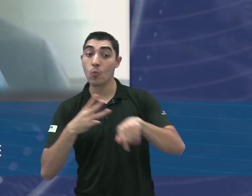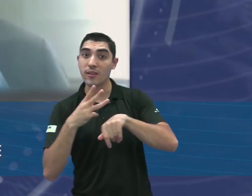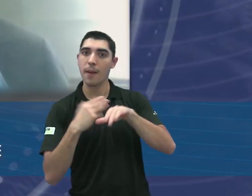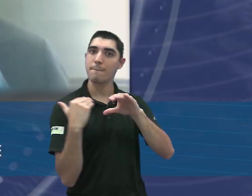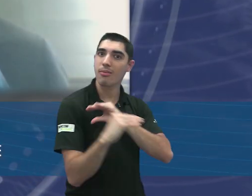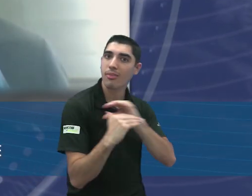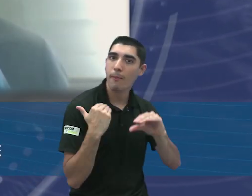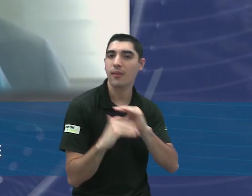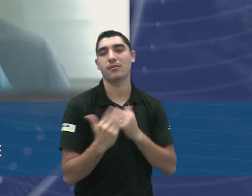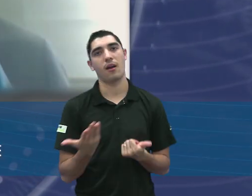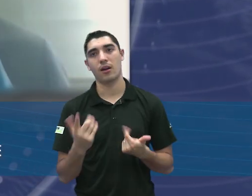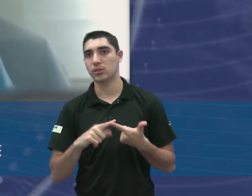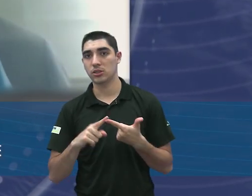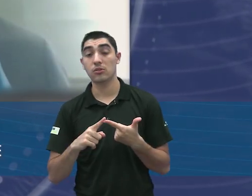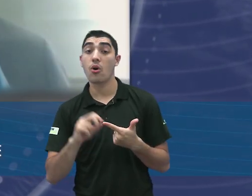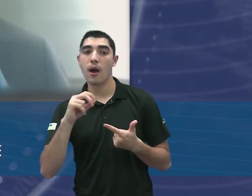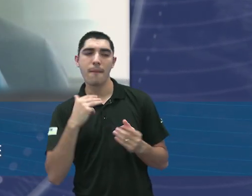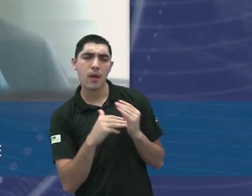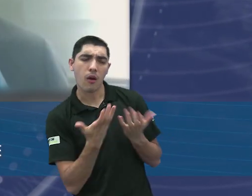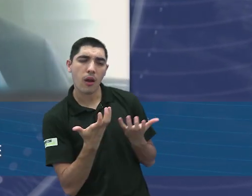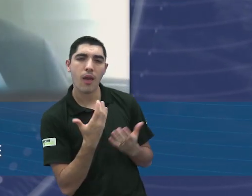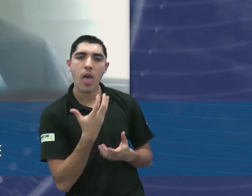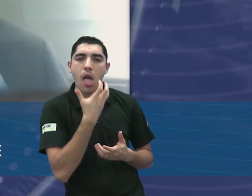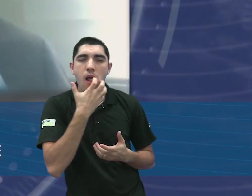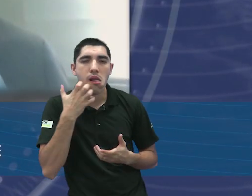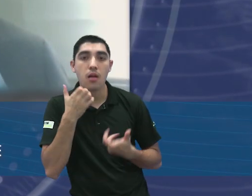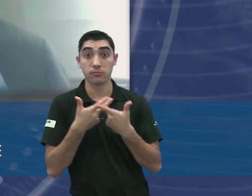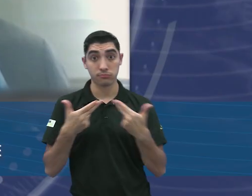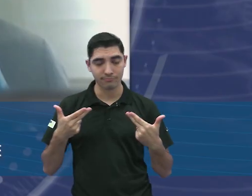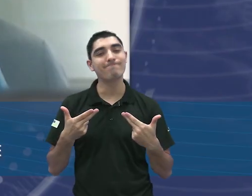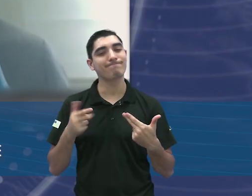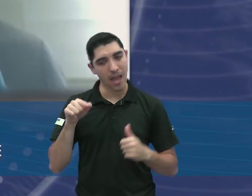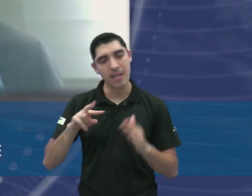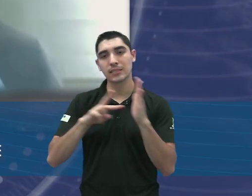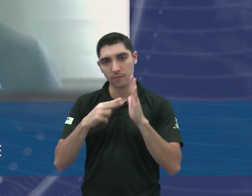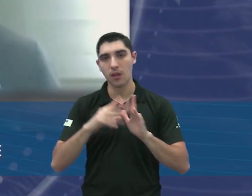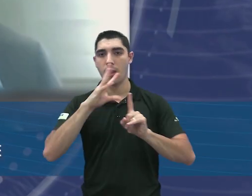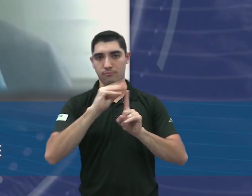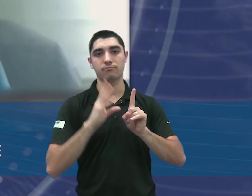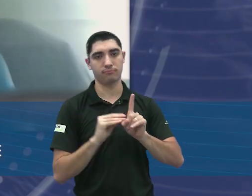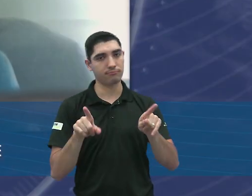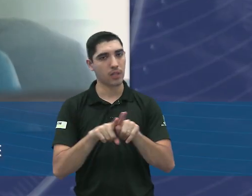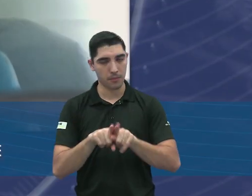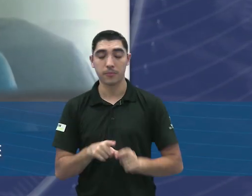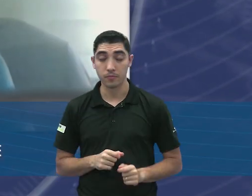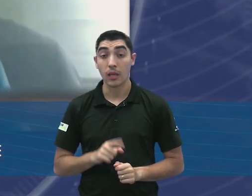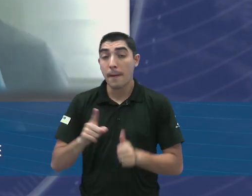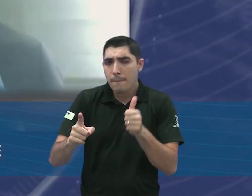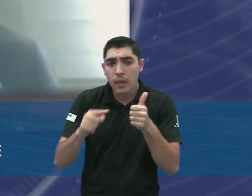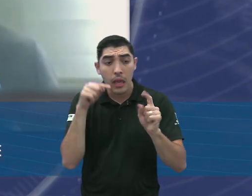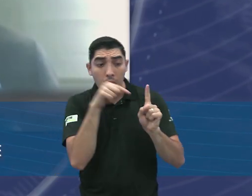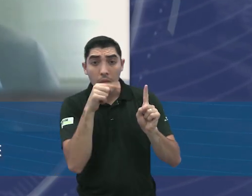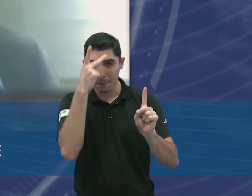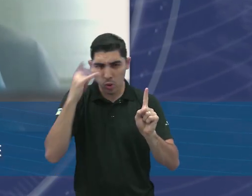WhatsApp, mensagens com cunho sexual para o funcionário, isso também acarreta o assédio sexual. A primeira coisa que ele deve fazer é